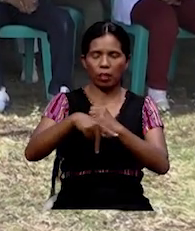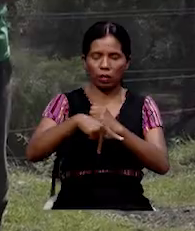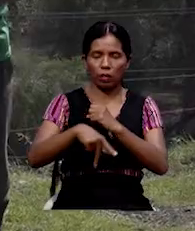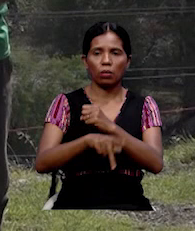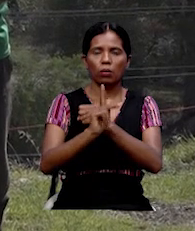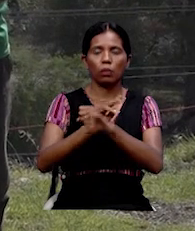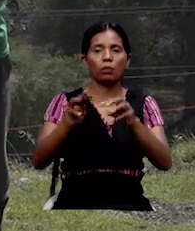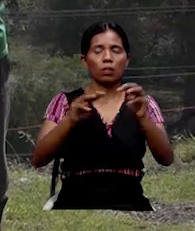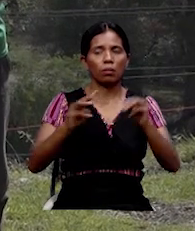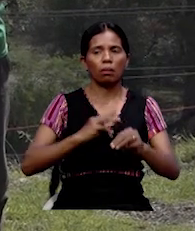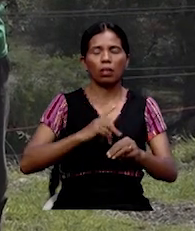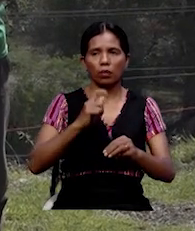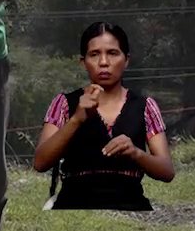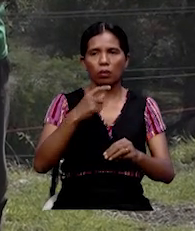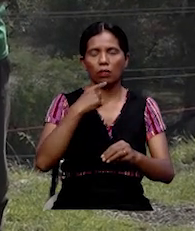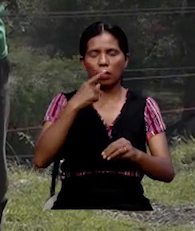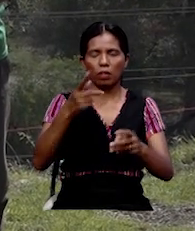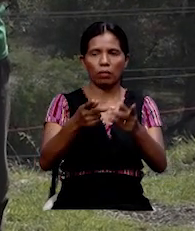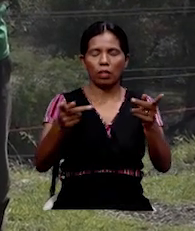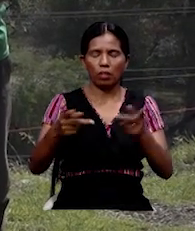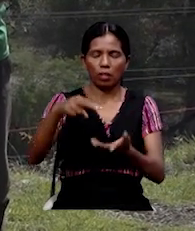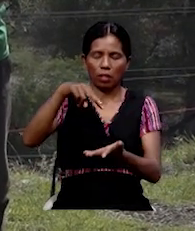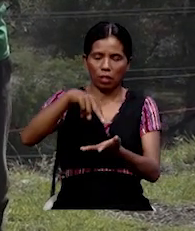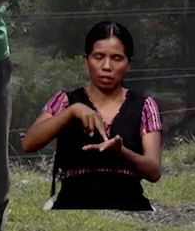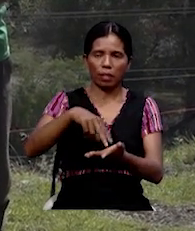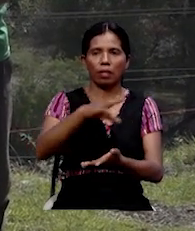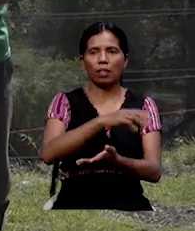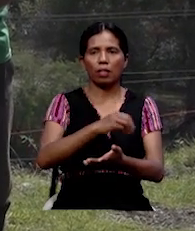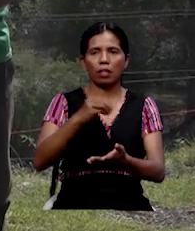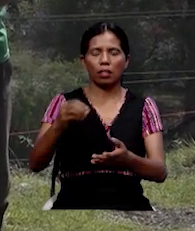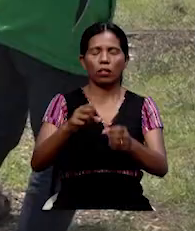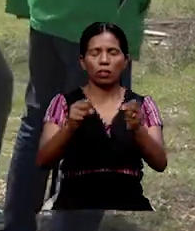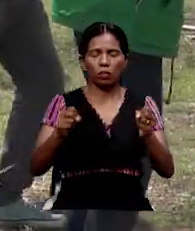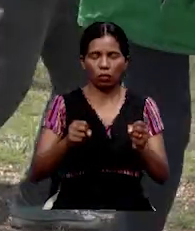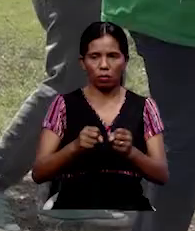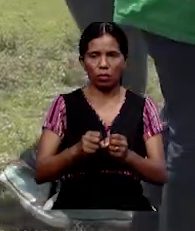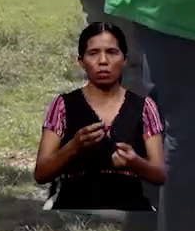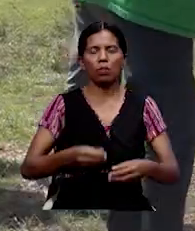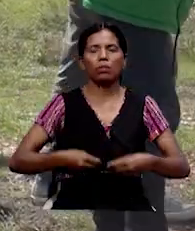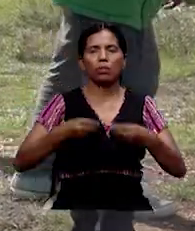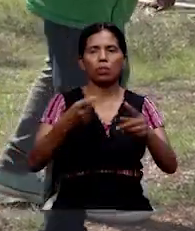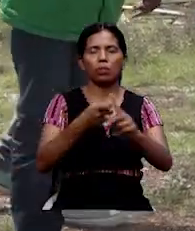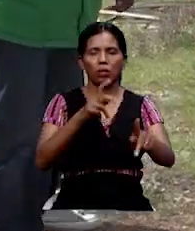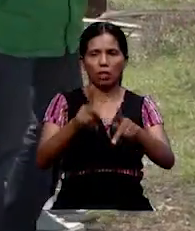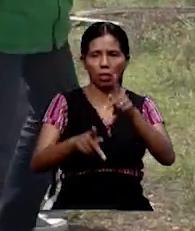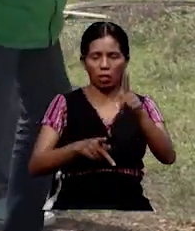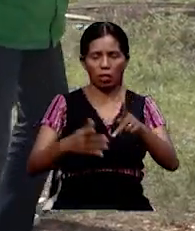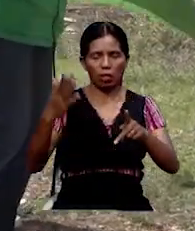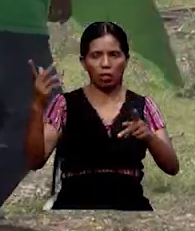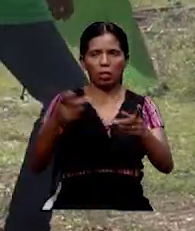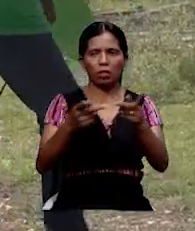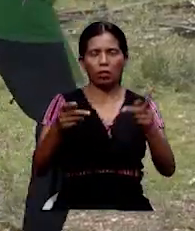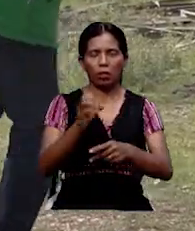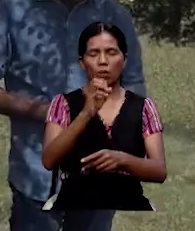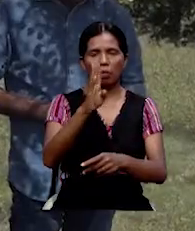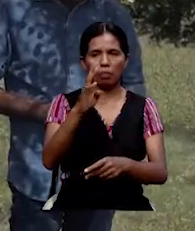Manatutu Actuir, Raine B. Rodi Harris, de Partido Kuntu e a Obrato Suku Saune, oferece a comunidade e a área Obrato